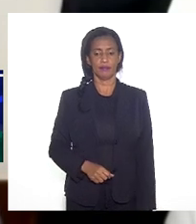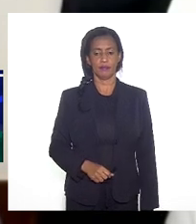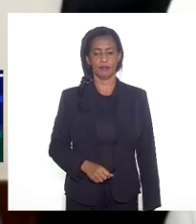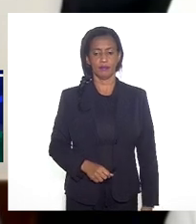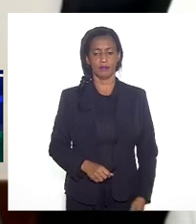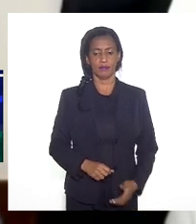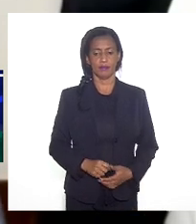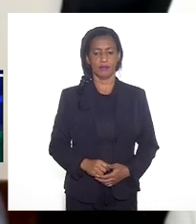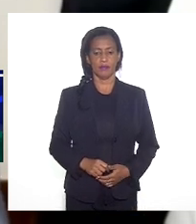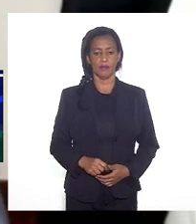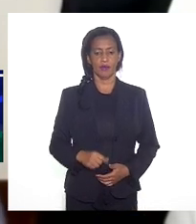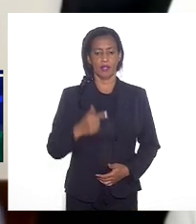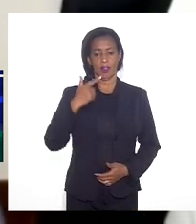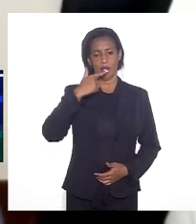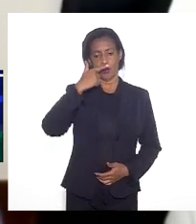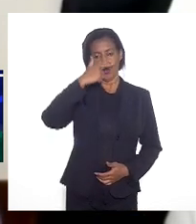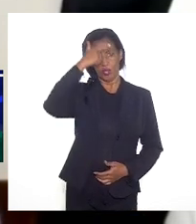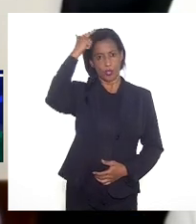Deputado Luiz Paulo.